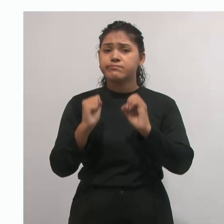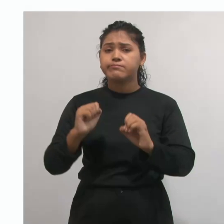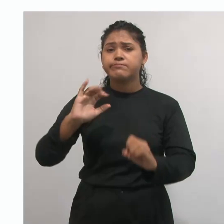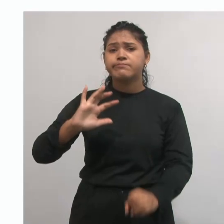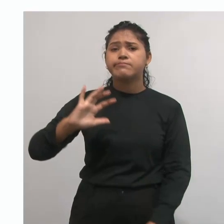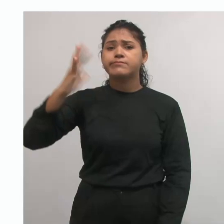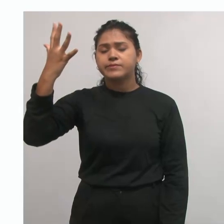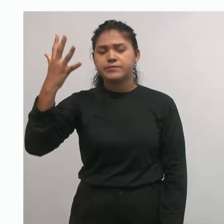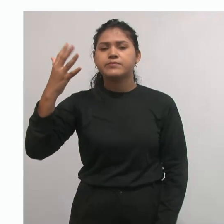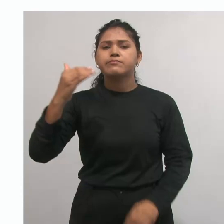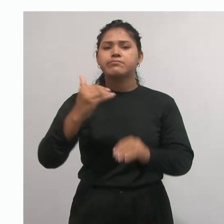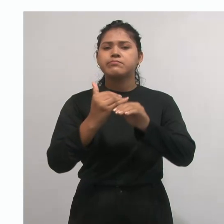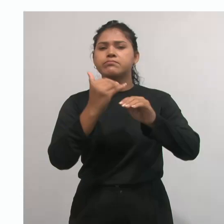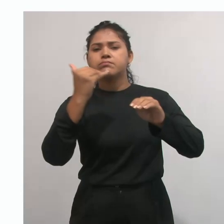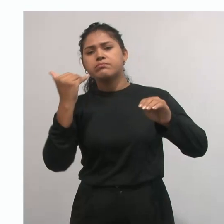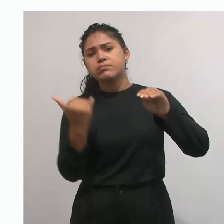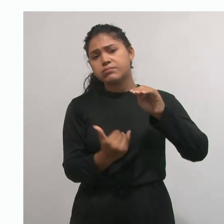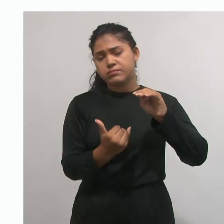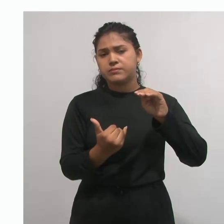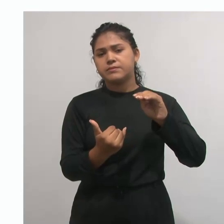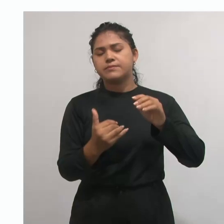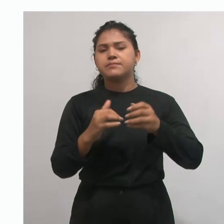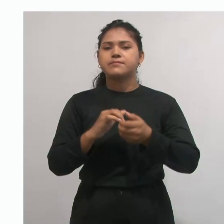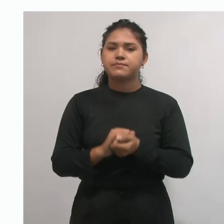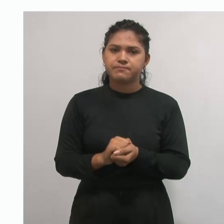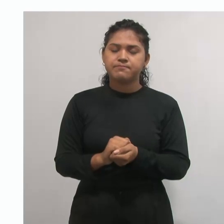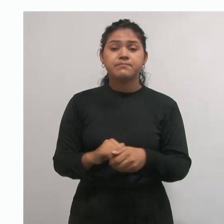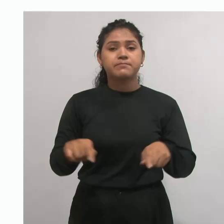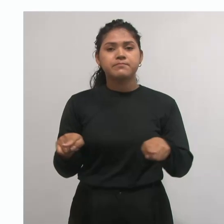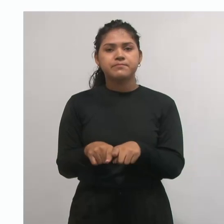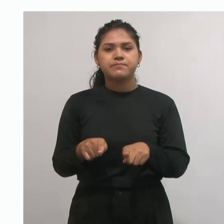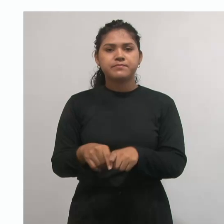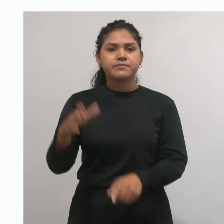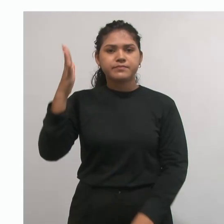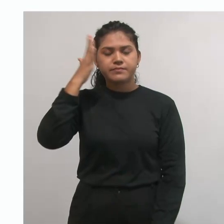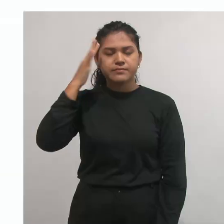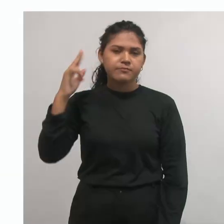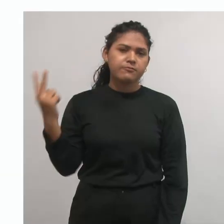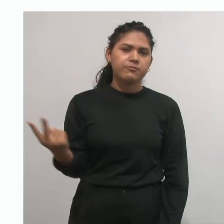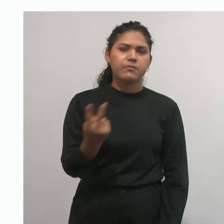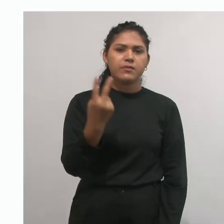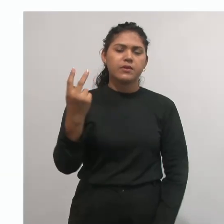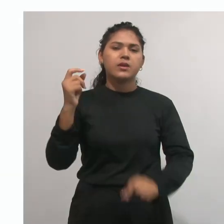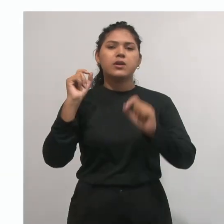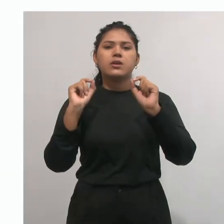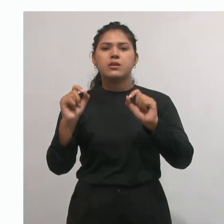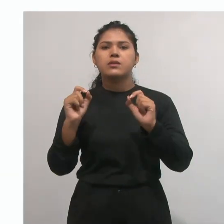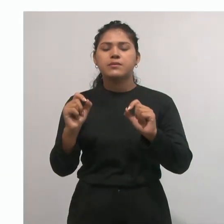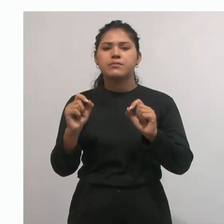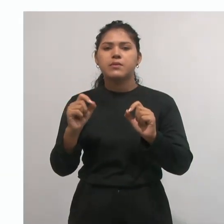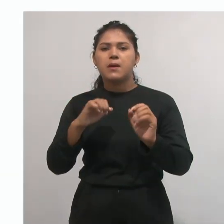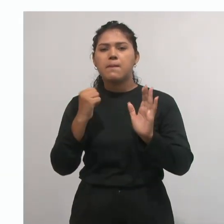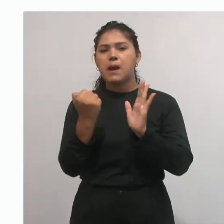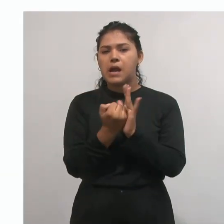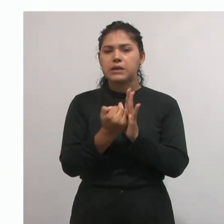gente está potencializando essas desigualdades. E reconhecer e identificar marcas de